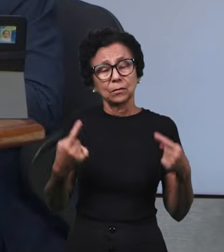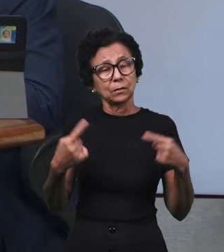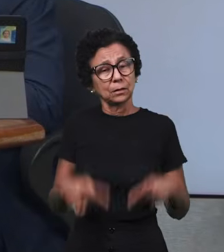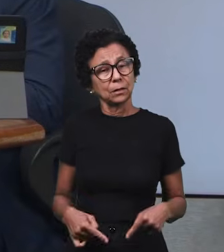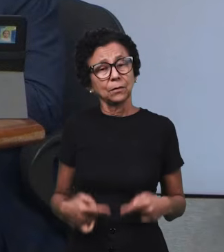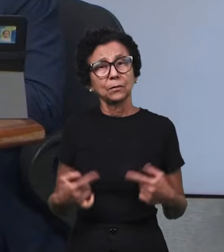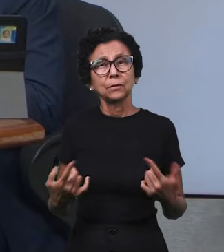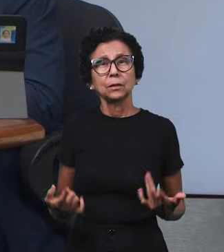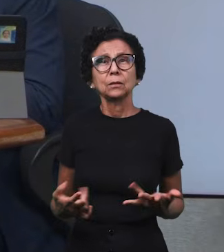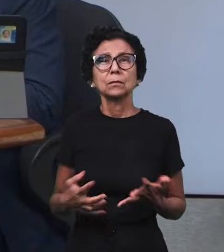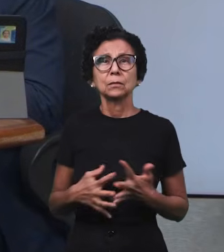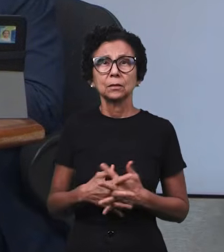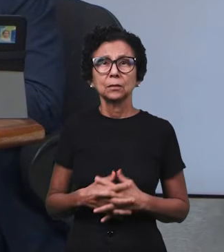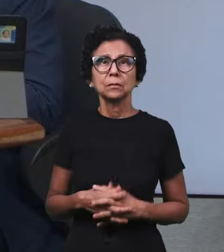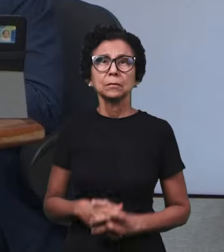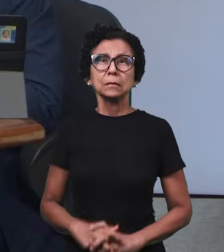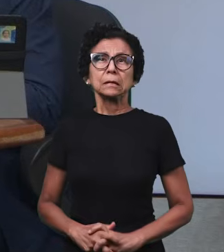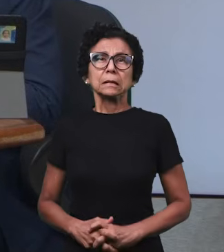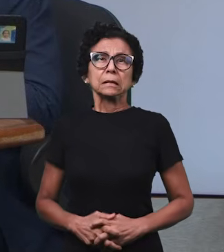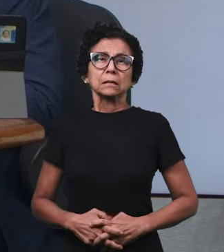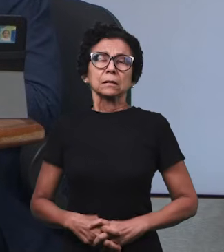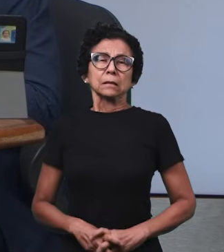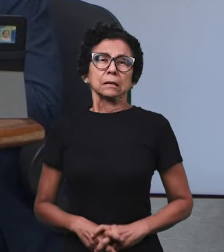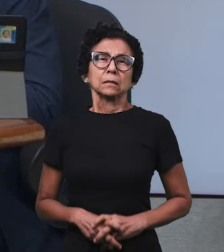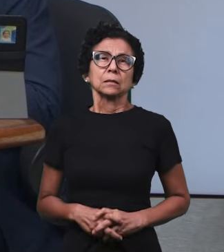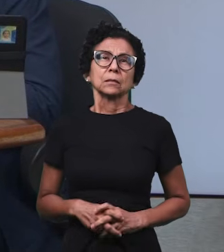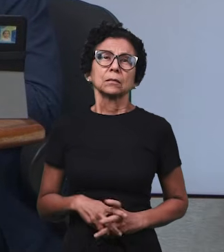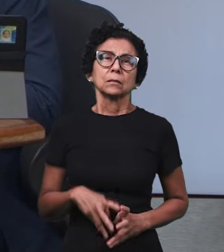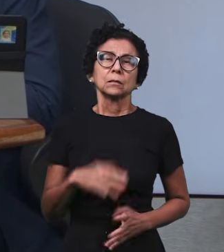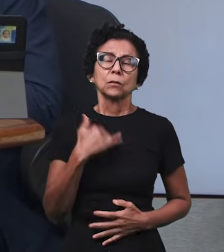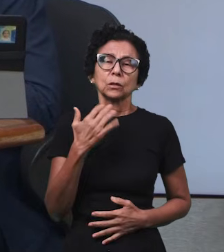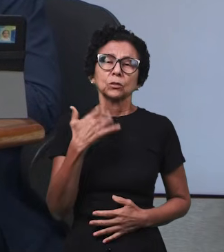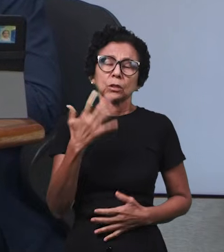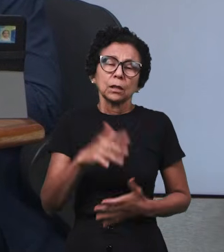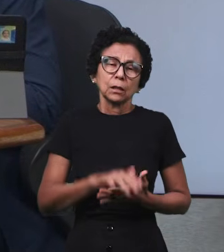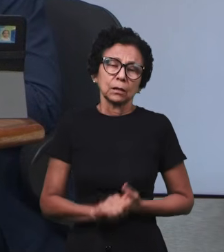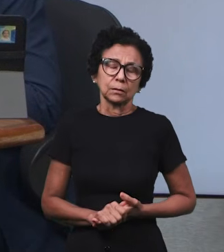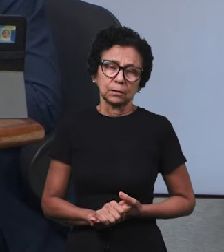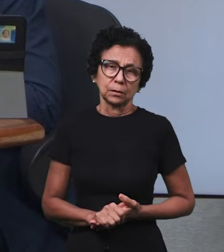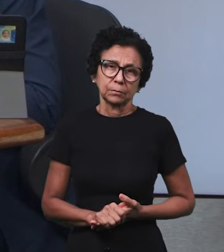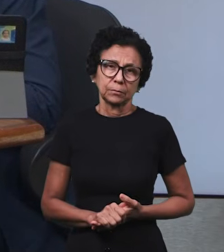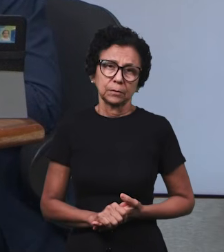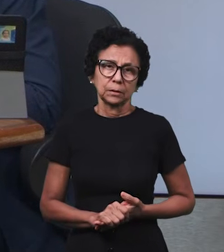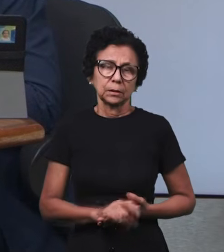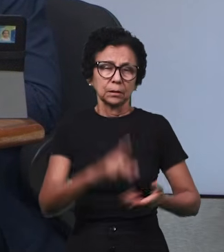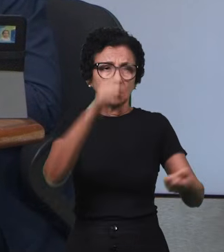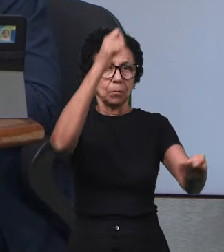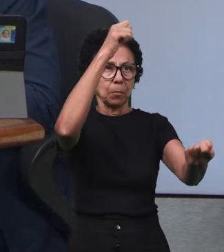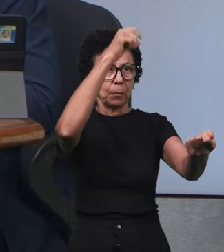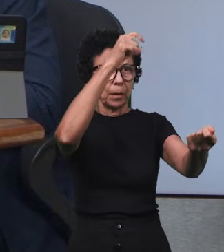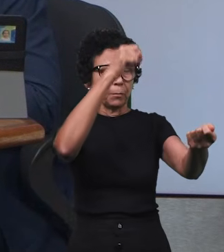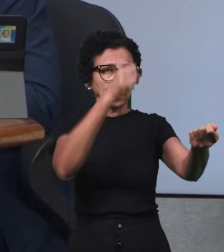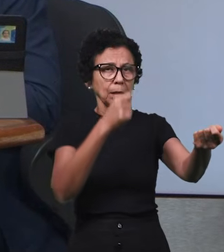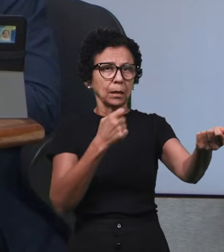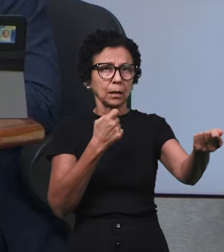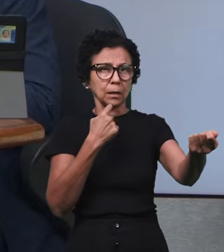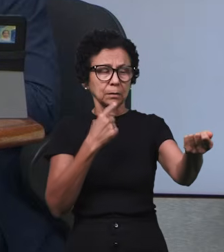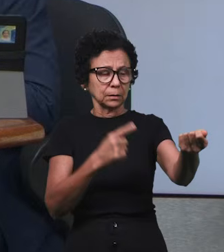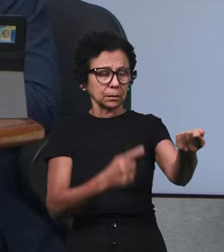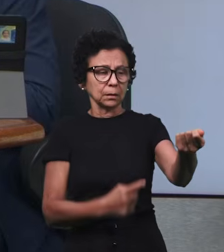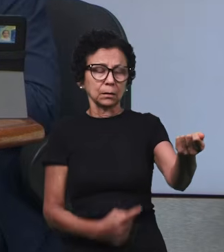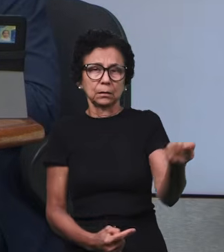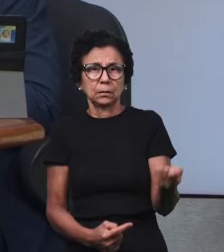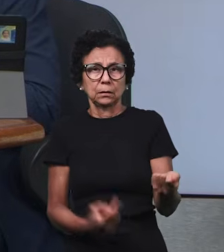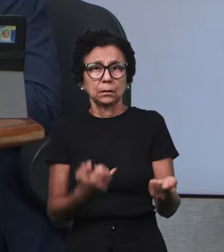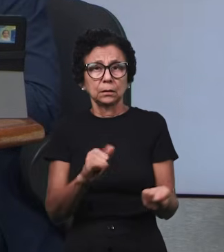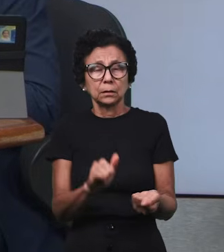um desafio, conviver né? com a doença renal crônica. Porque, por exemplo, na diálise peritoneal, se é um idoso muito frágil, né, você tem que implantar um